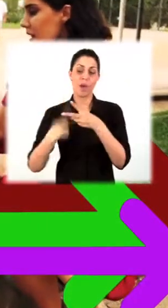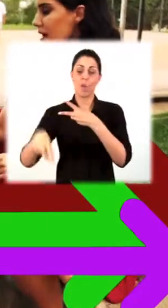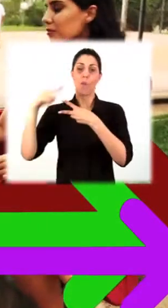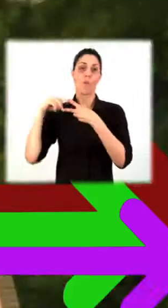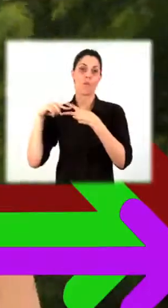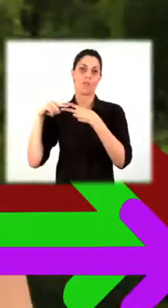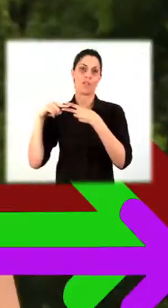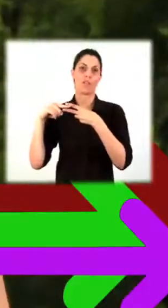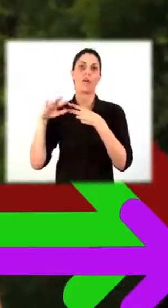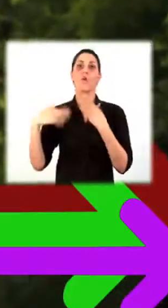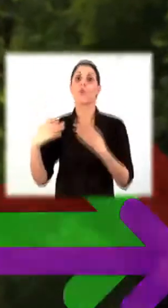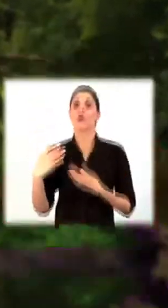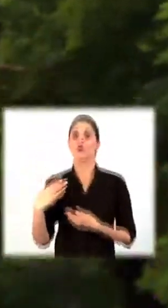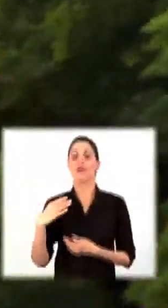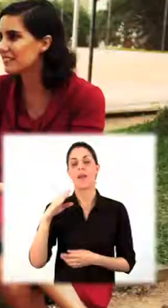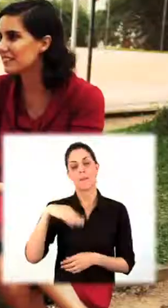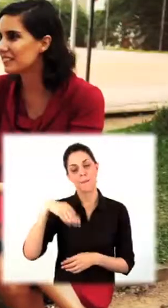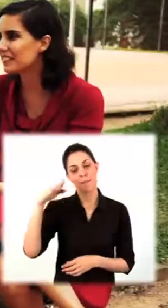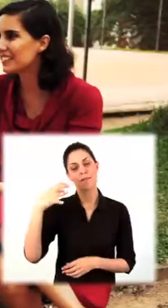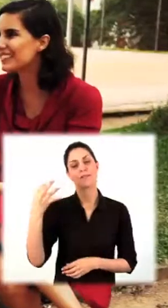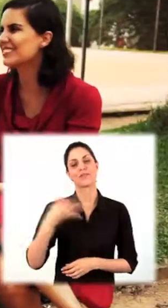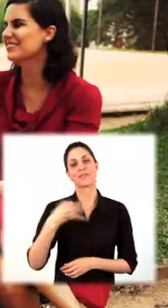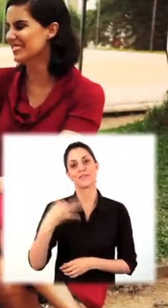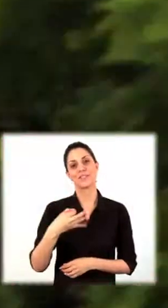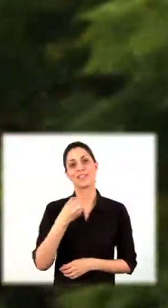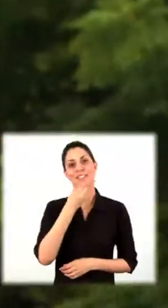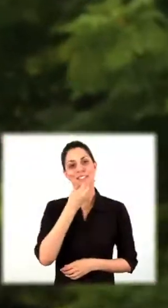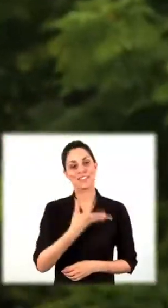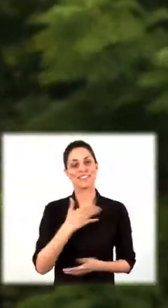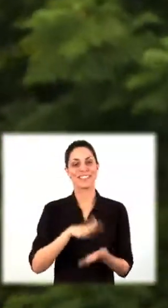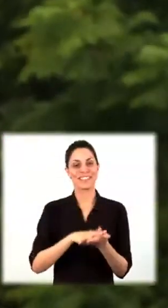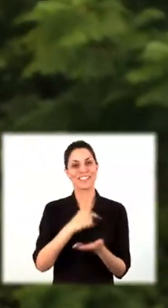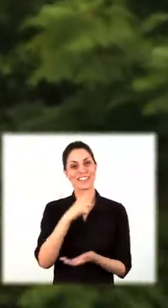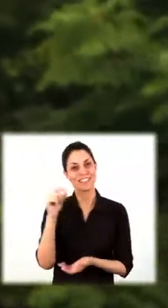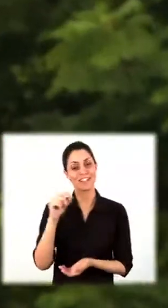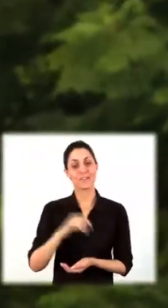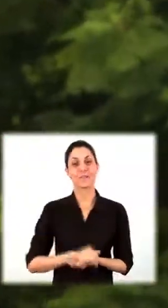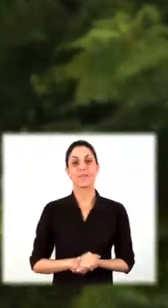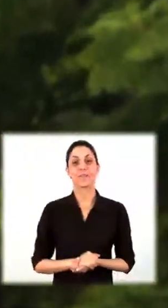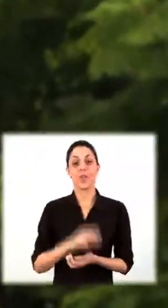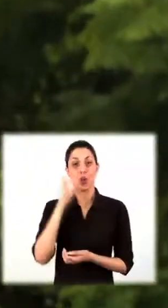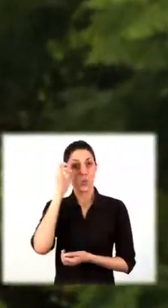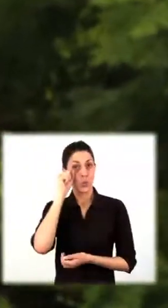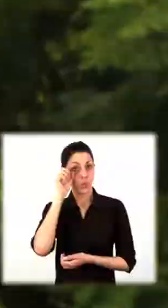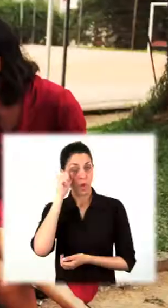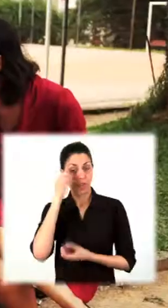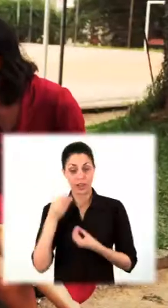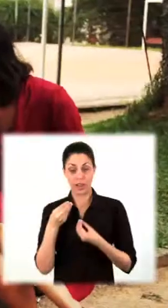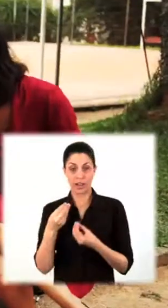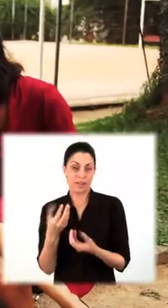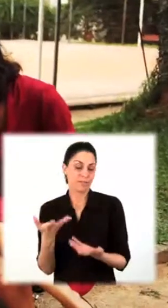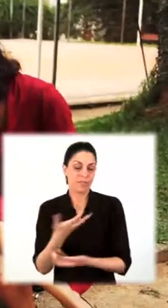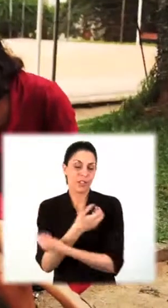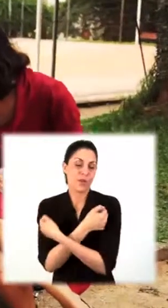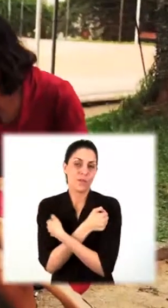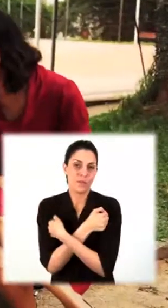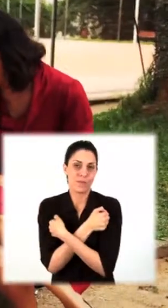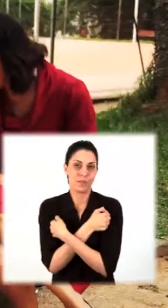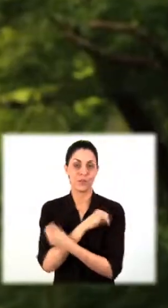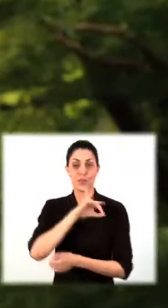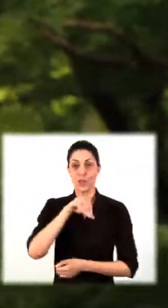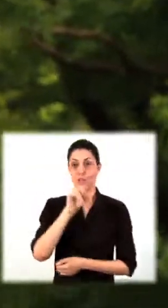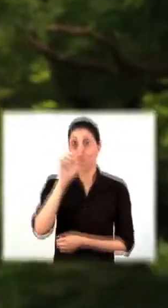no passado. Que tempo verbal? É pretérito mais que perfeito. Muito bom, nota 10. No quarto e lhe deu um